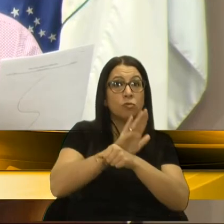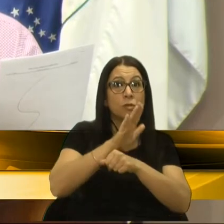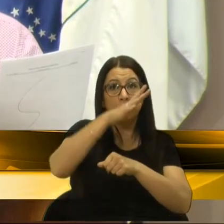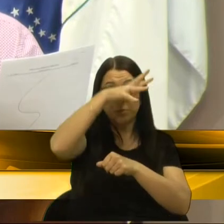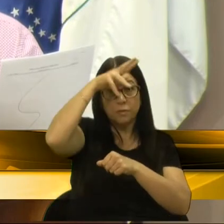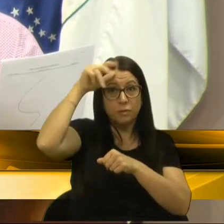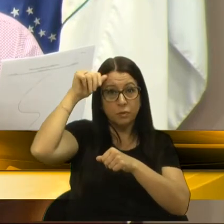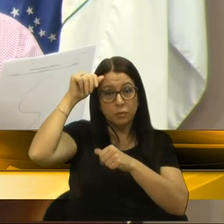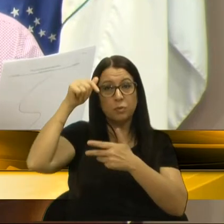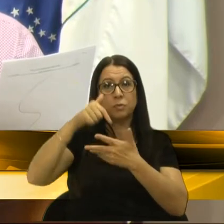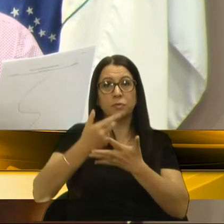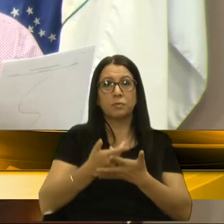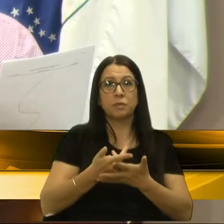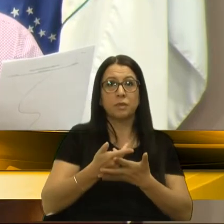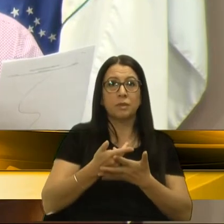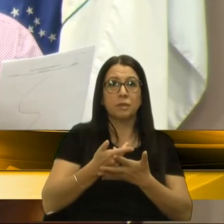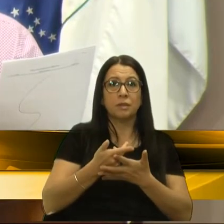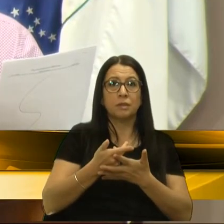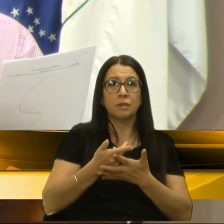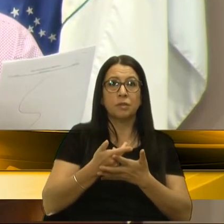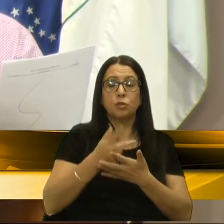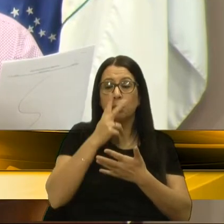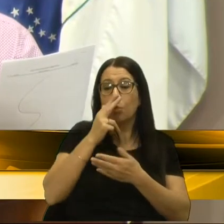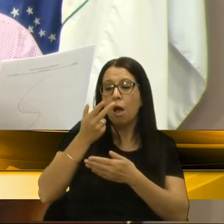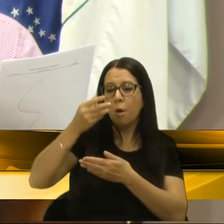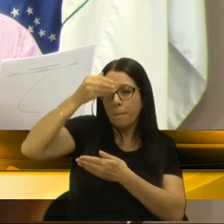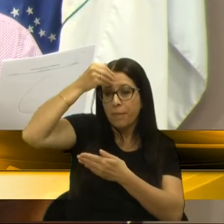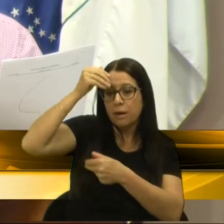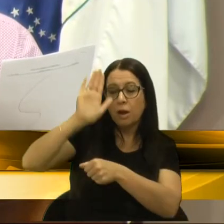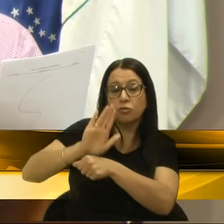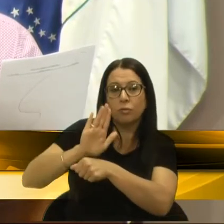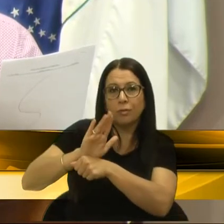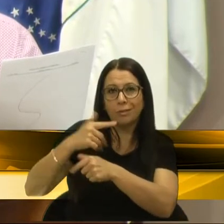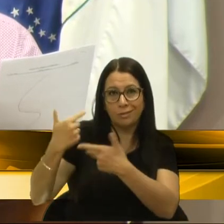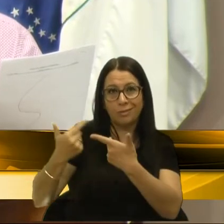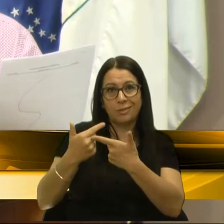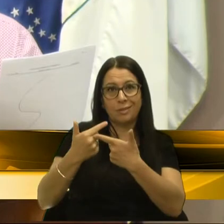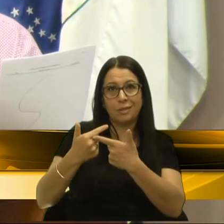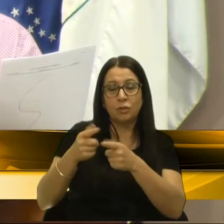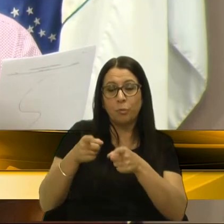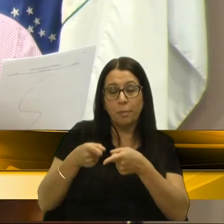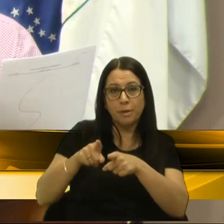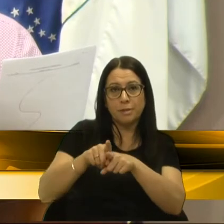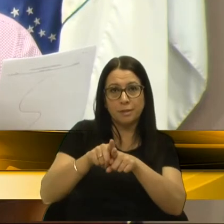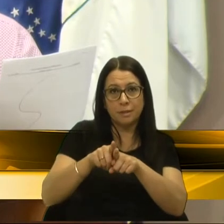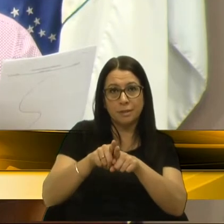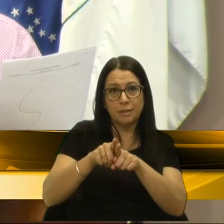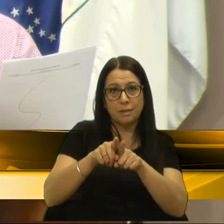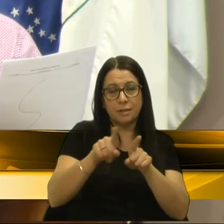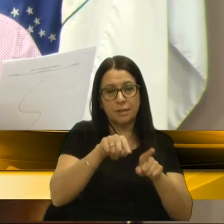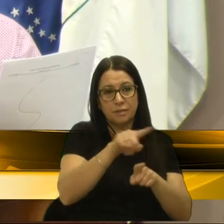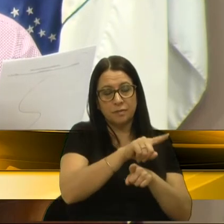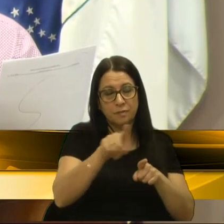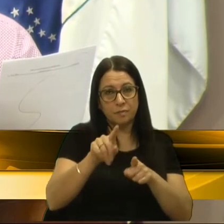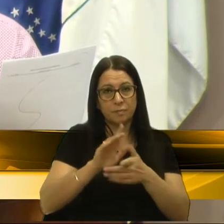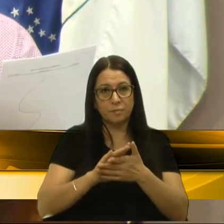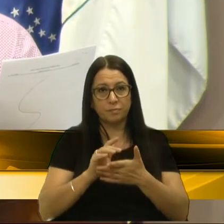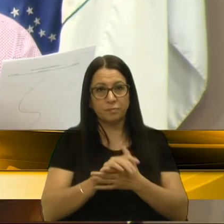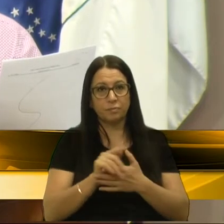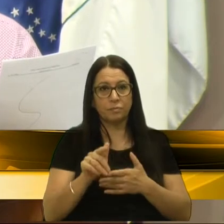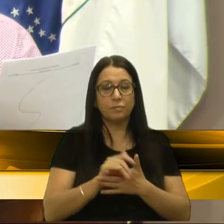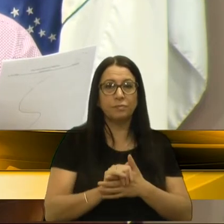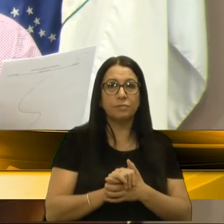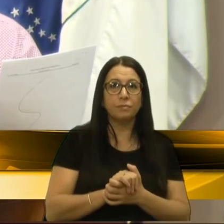prefeitura com o apadrinhamento de áreas públicas por meio de parcerias entre o poder público e pessoas físicas